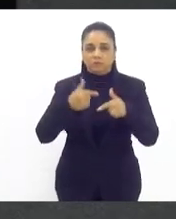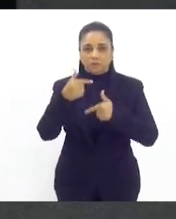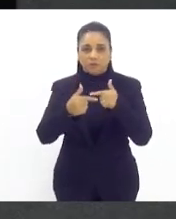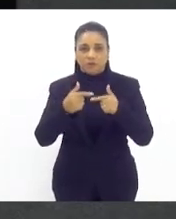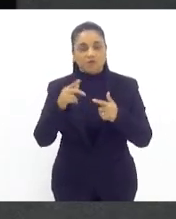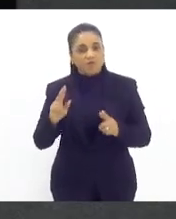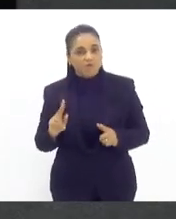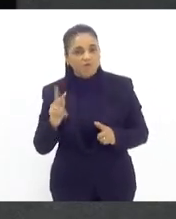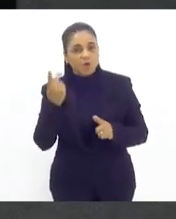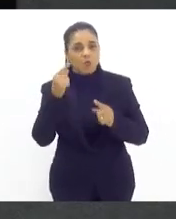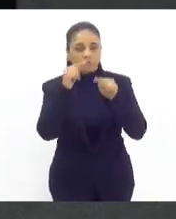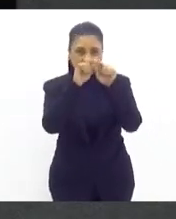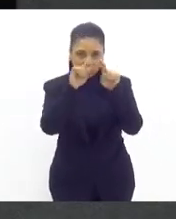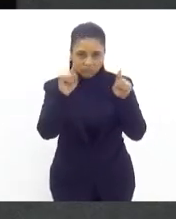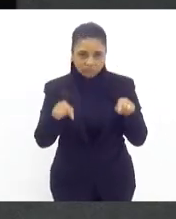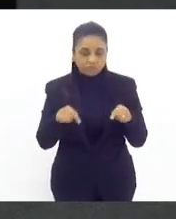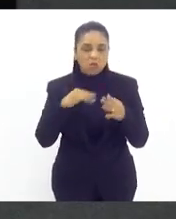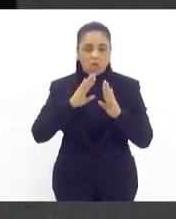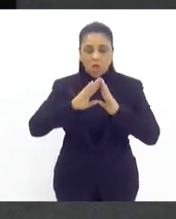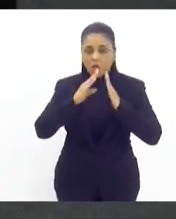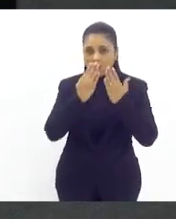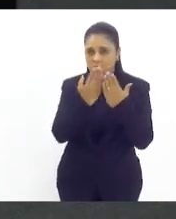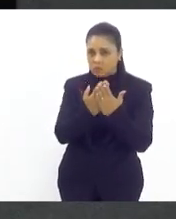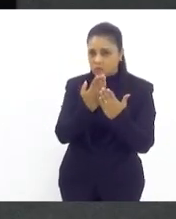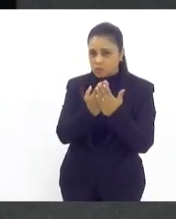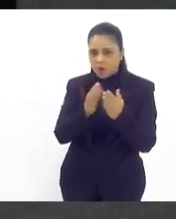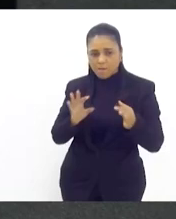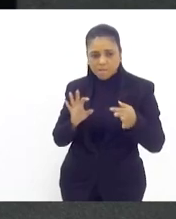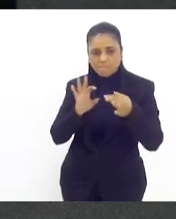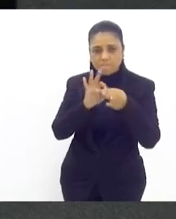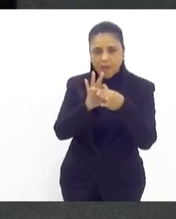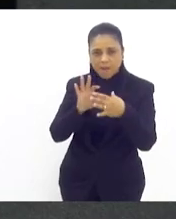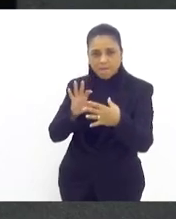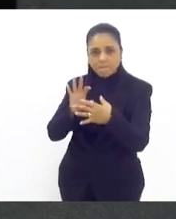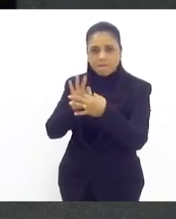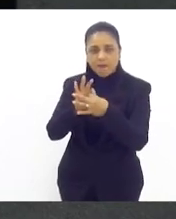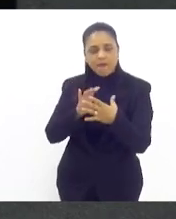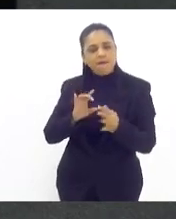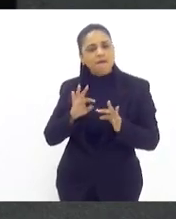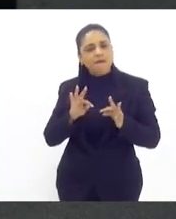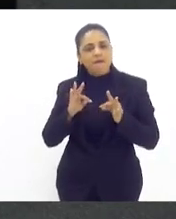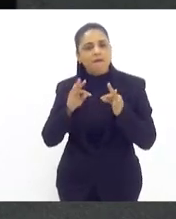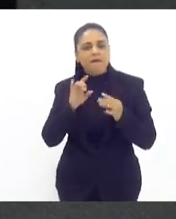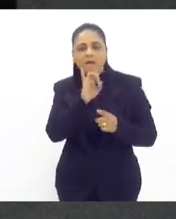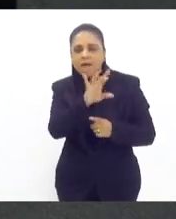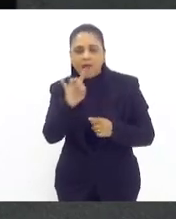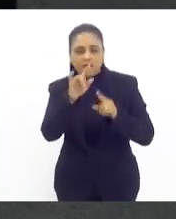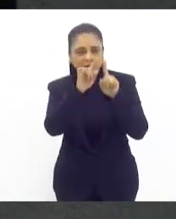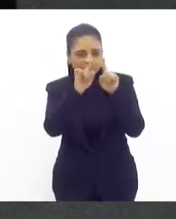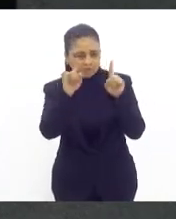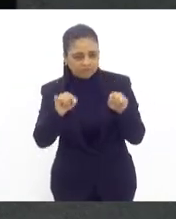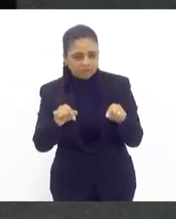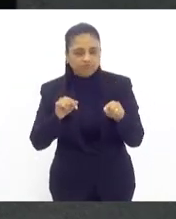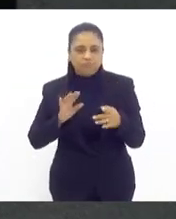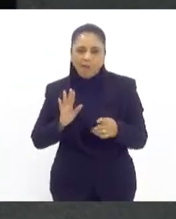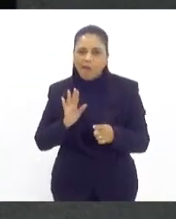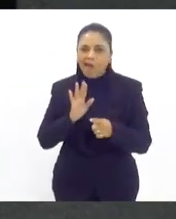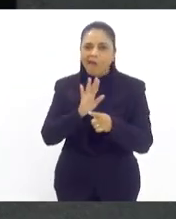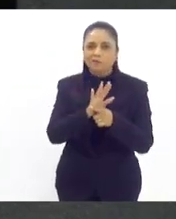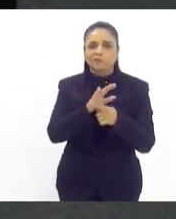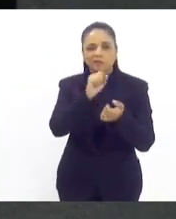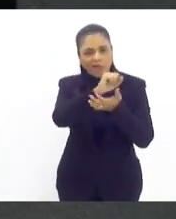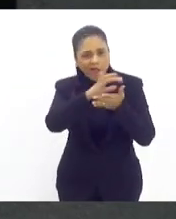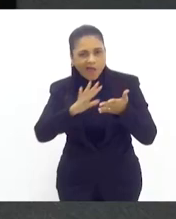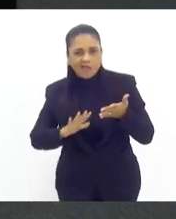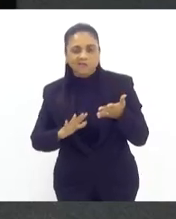servidor A escola é uma rede integrada cada funcionário colabora com as atividades então a gente sabe o quanto que